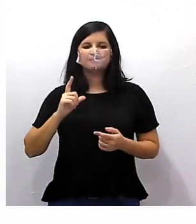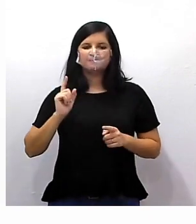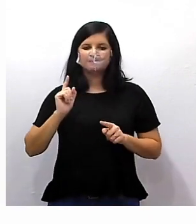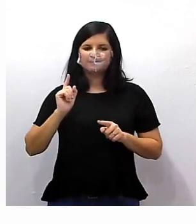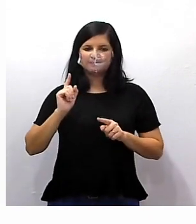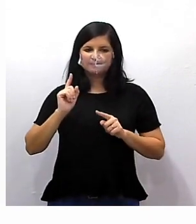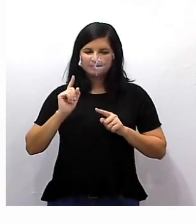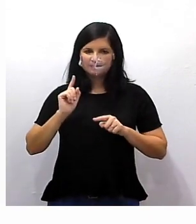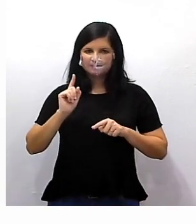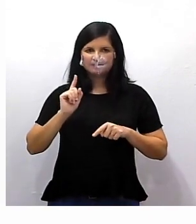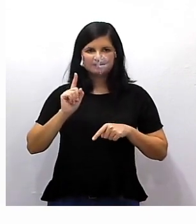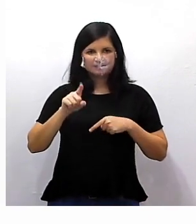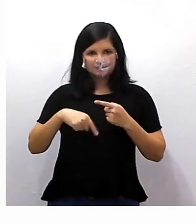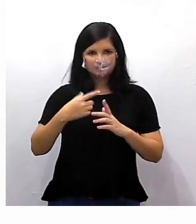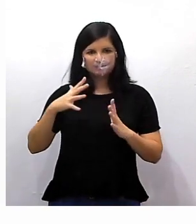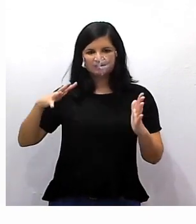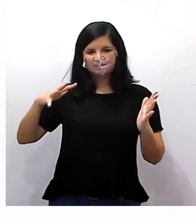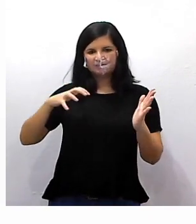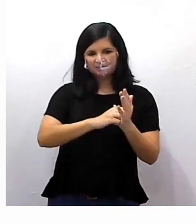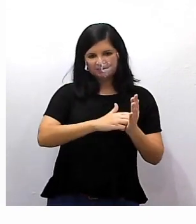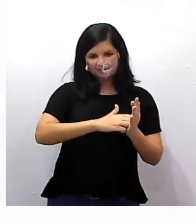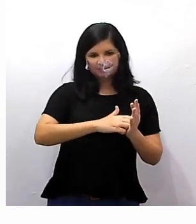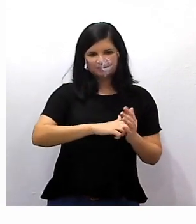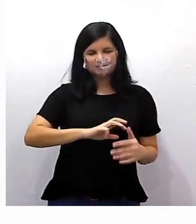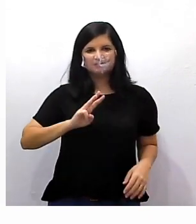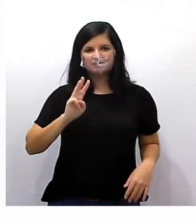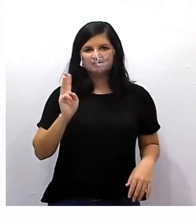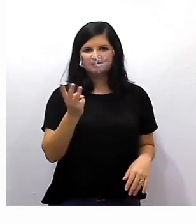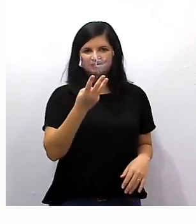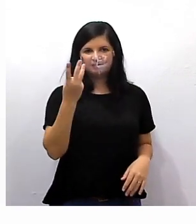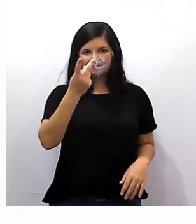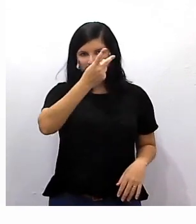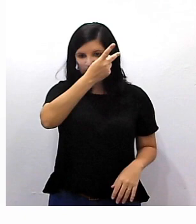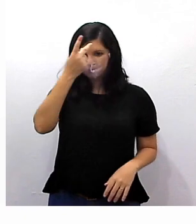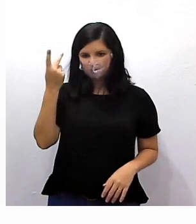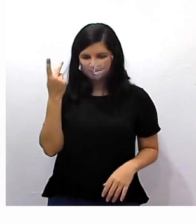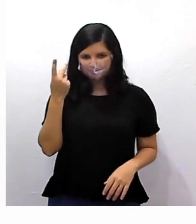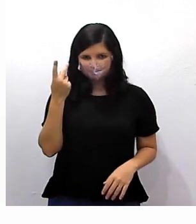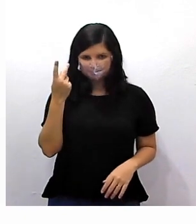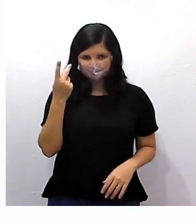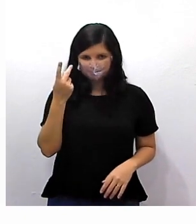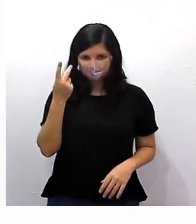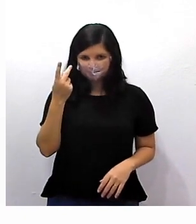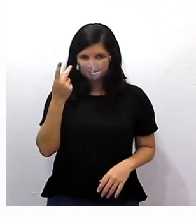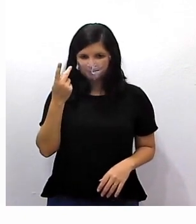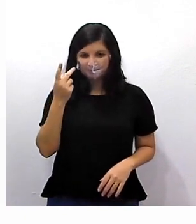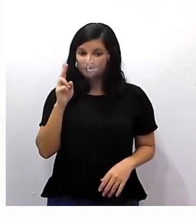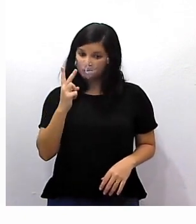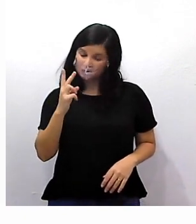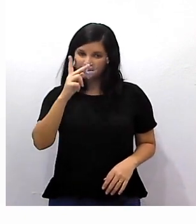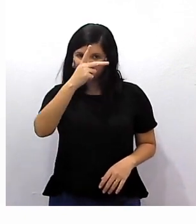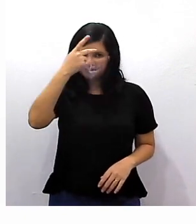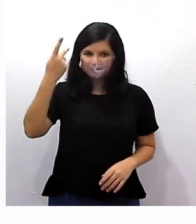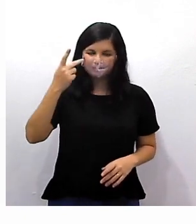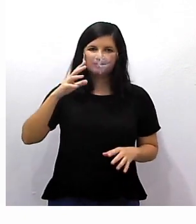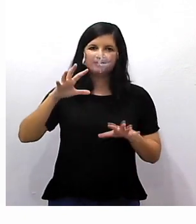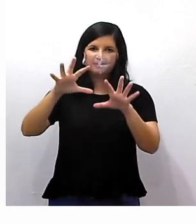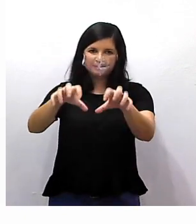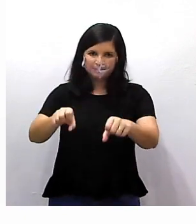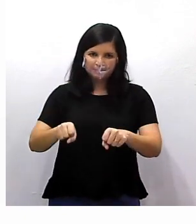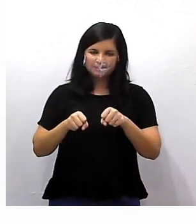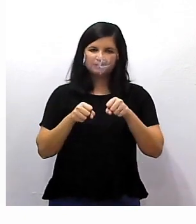after the accident, two people to the hospital. Tô querendo dizer que é assim, ó, depois do acidente, duas pessoas foram